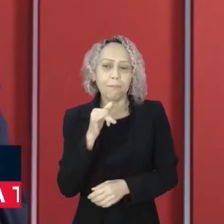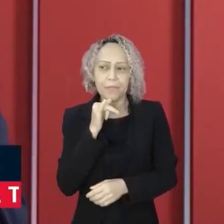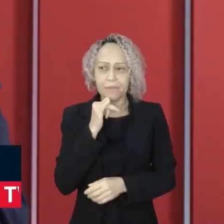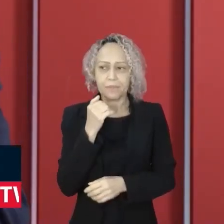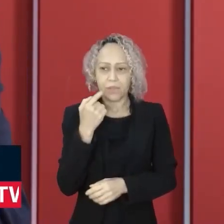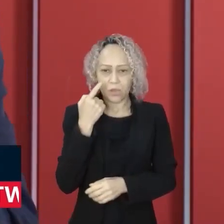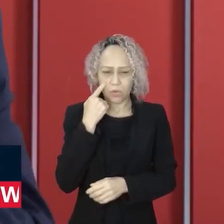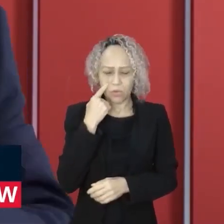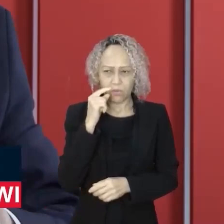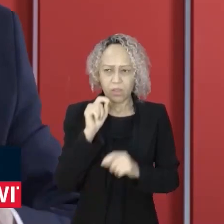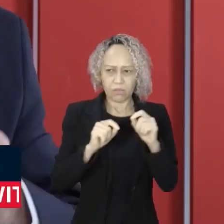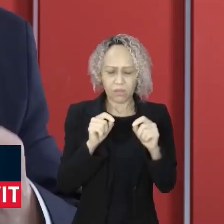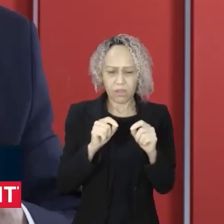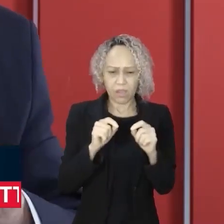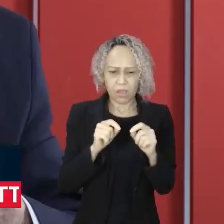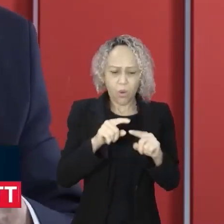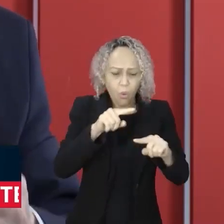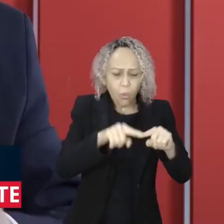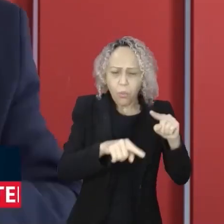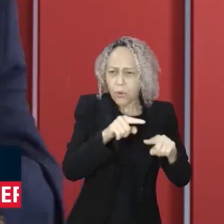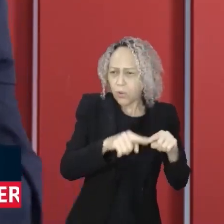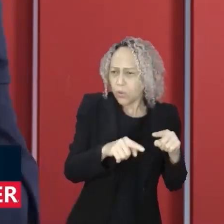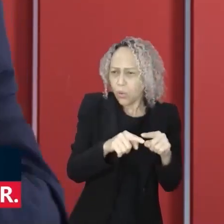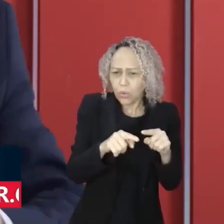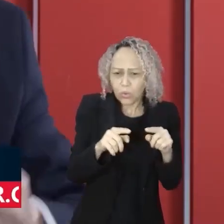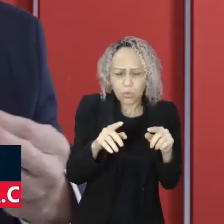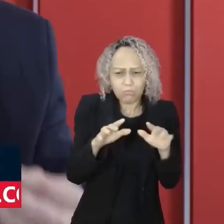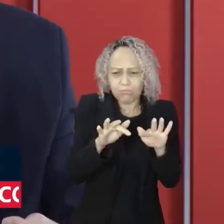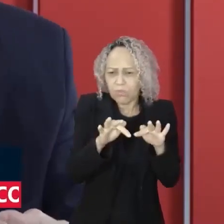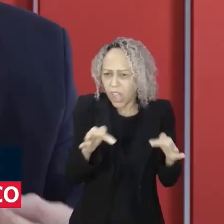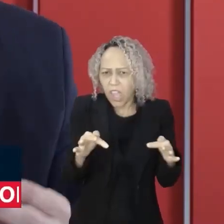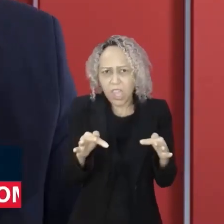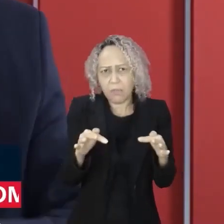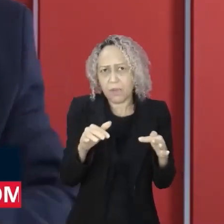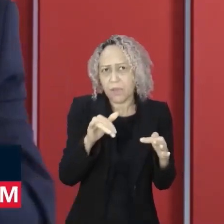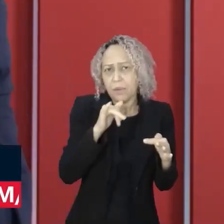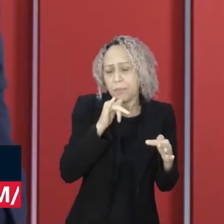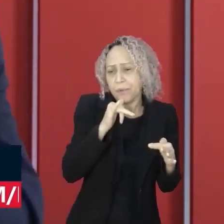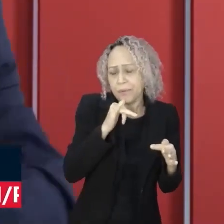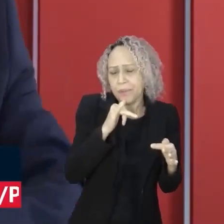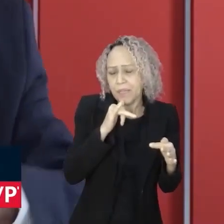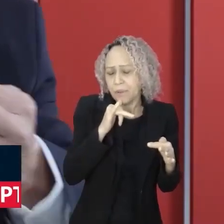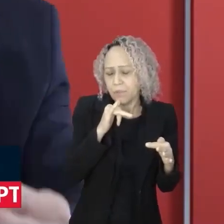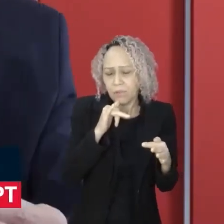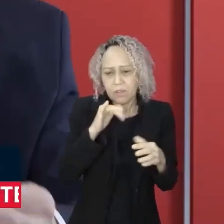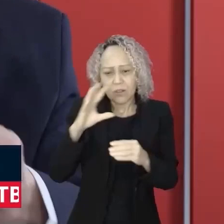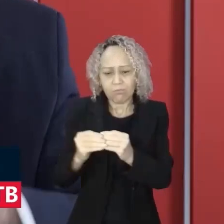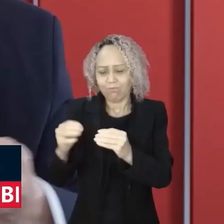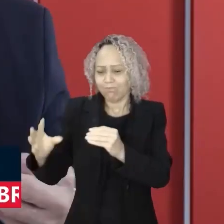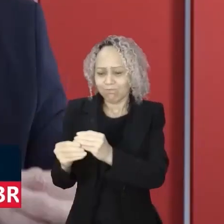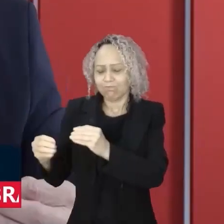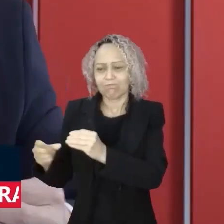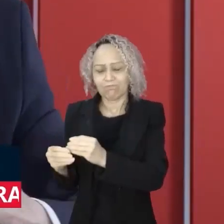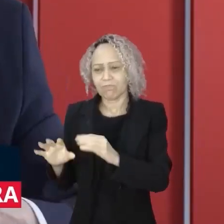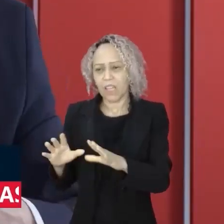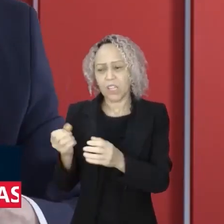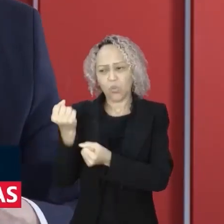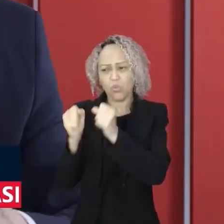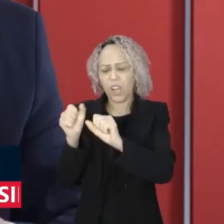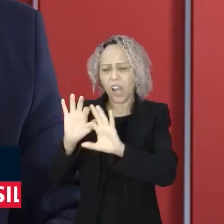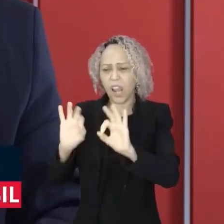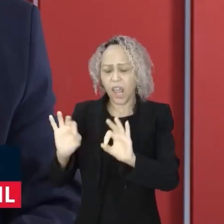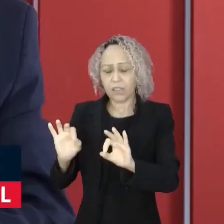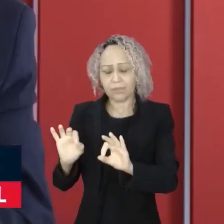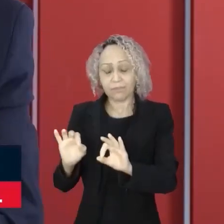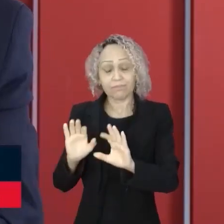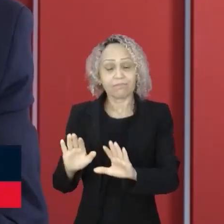produto in natura, sem uma agregação de valor, ou vende o leite, não vende ele em queijo, ou vende a carne, não vende ele em salame ou outros derivados,